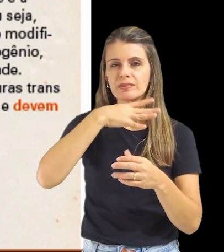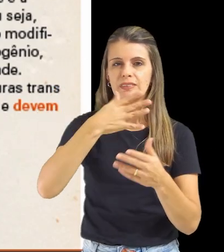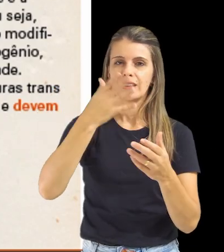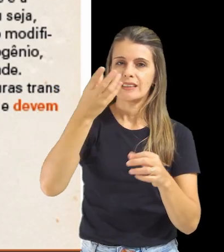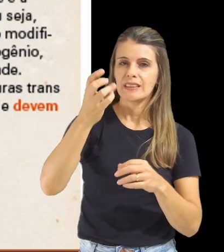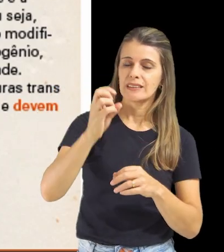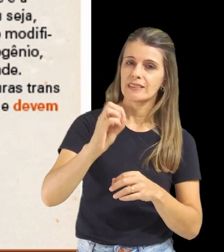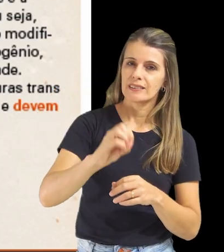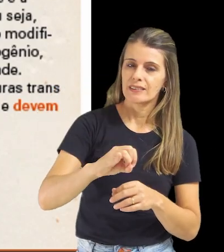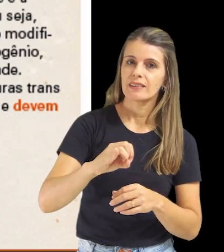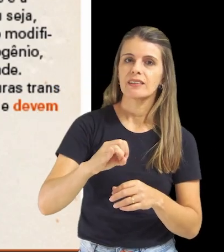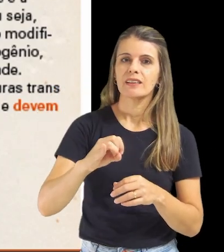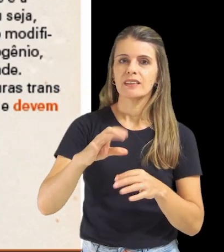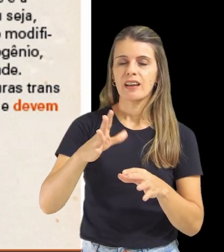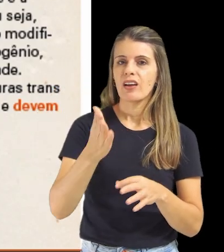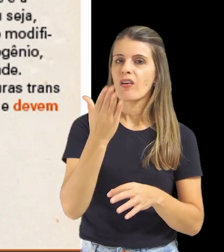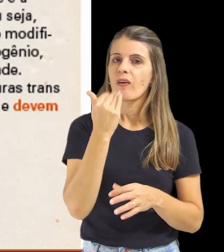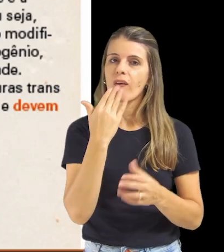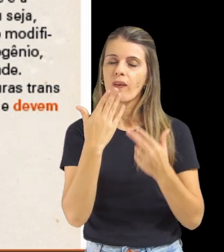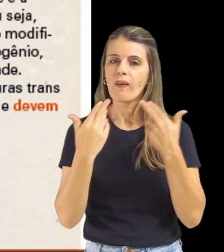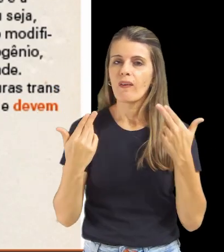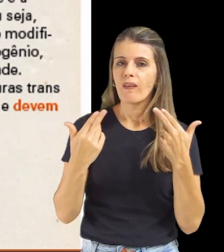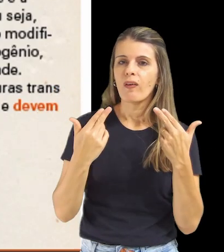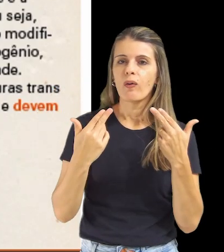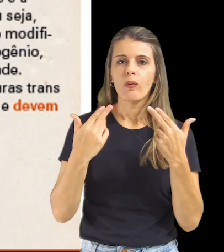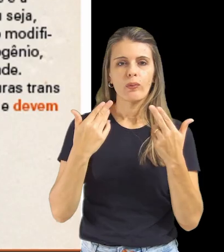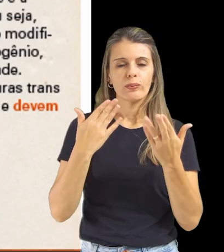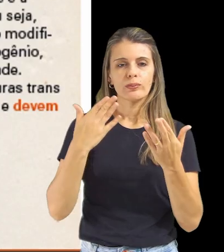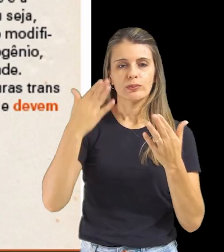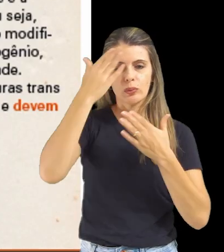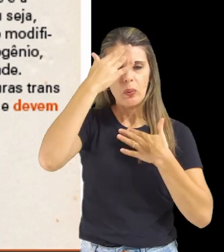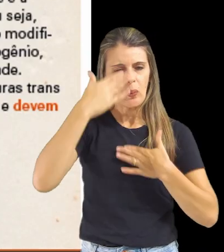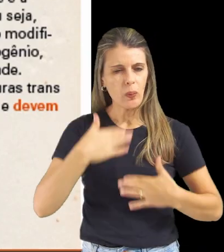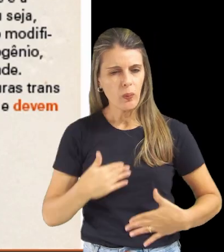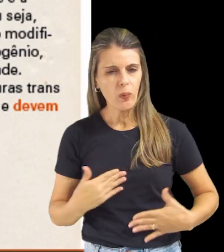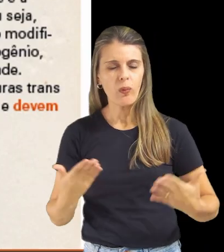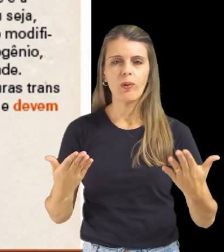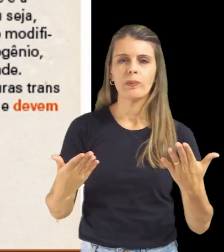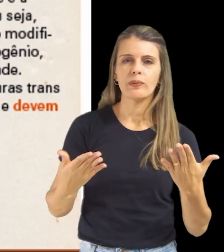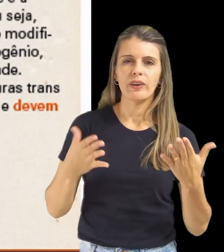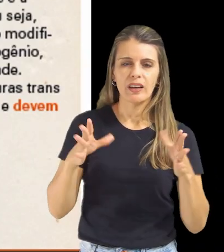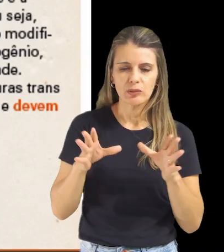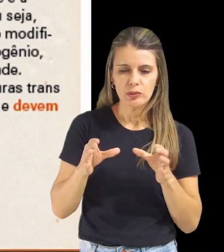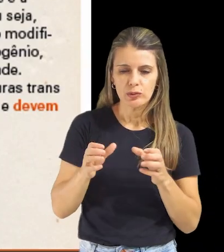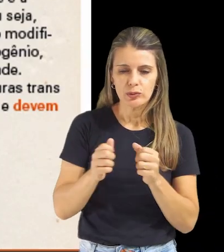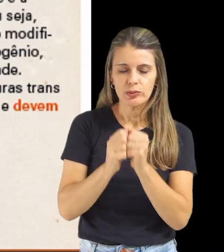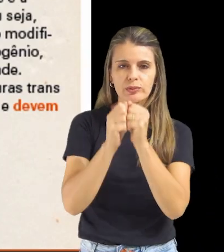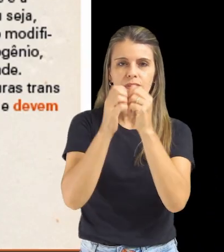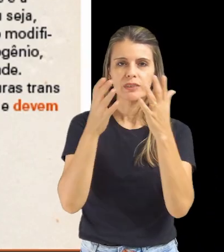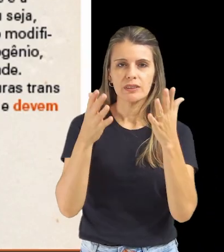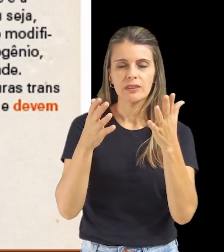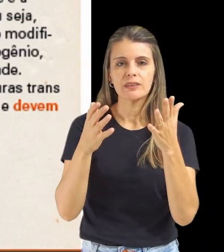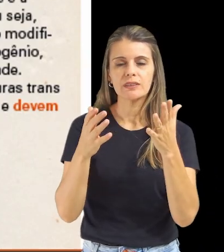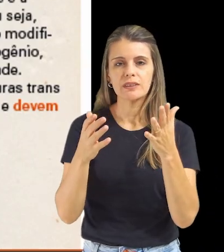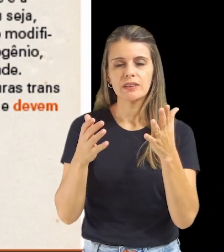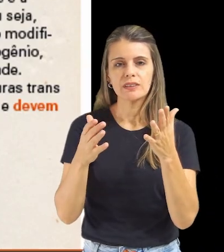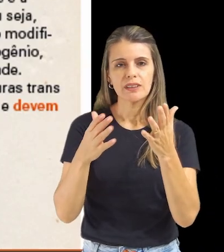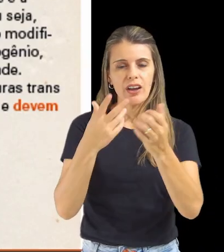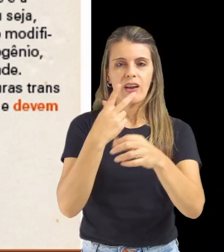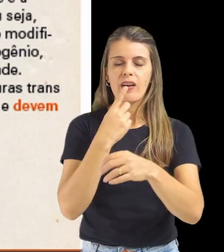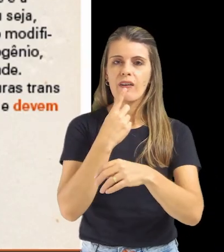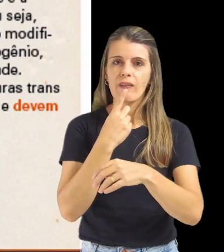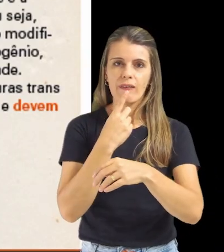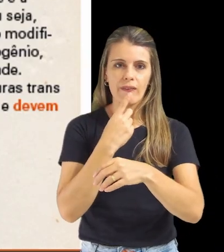à medida que ela vai se consumindo e não metabolizada, ela vai se acumular, ela vai enrijecer nos ossos,